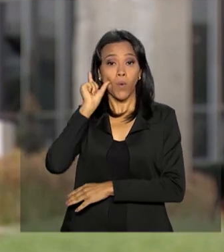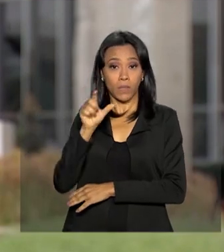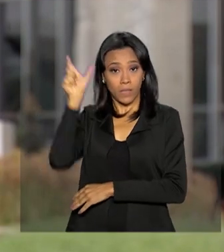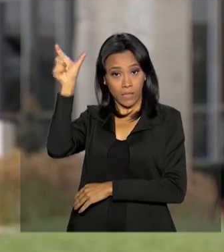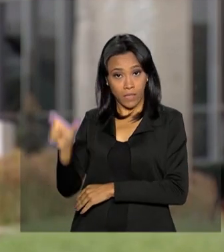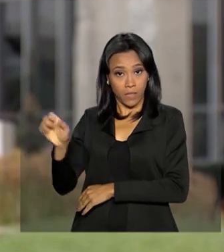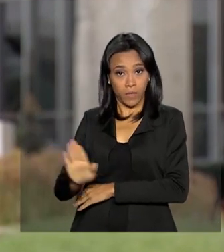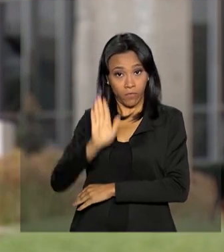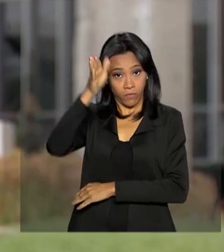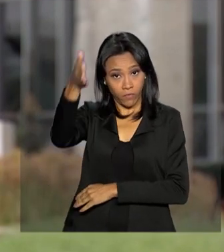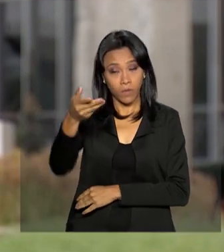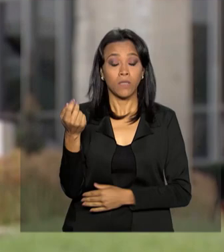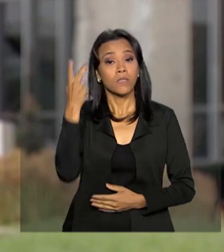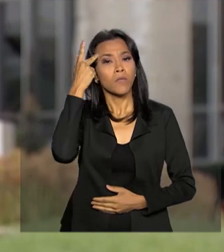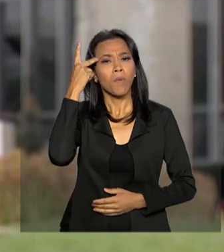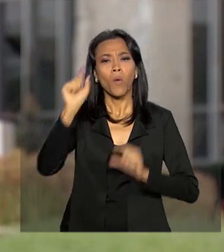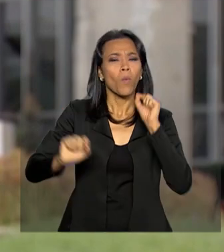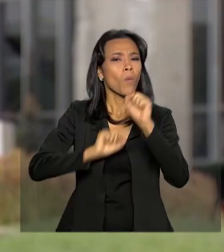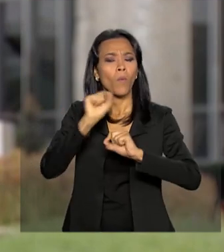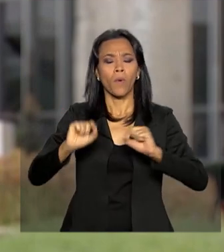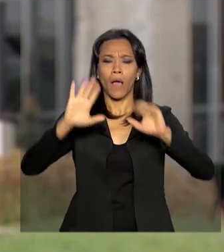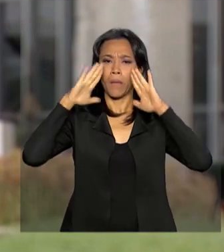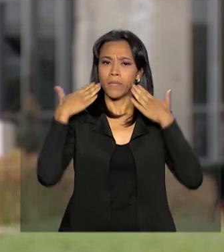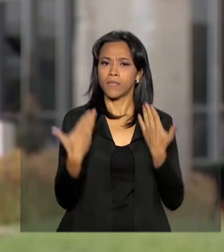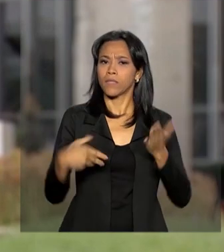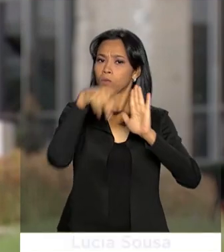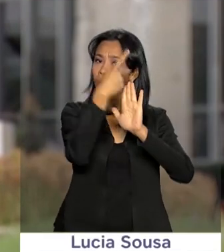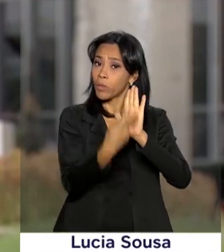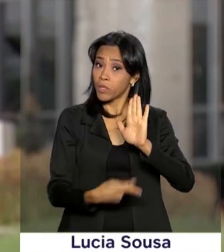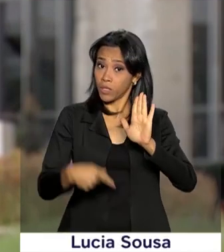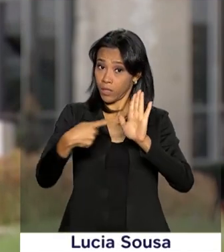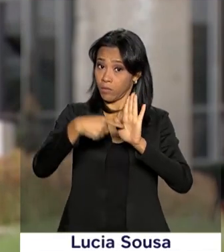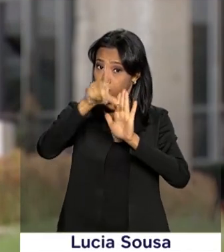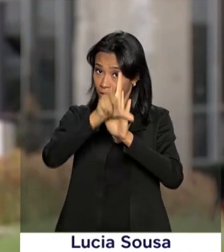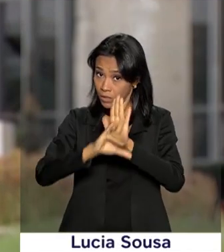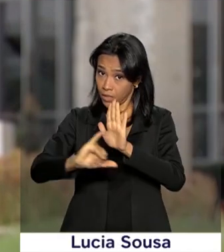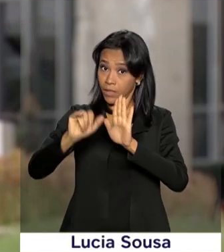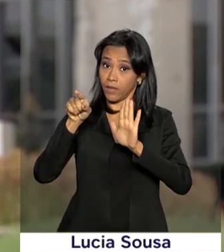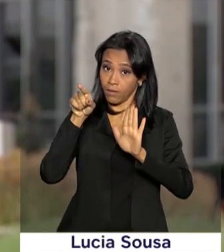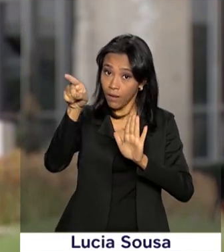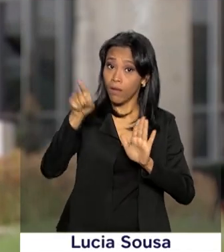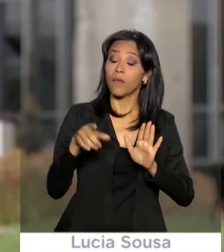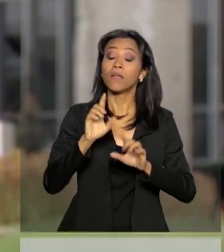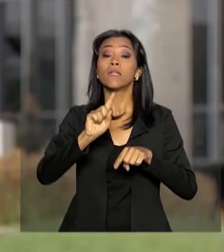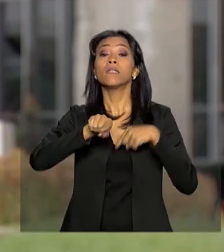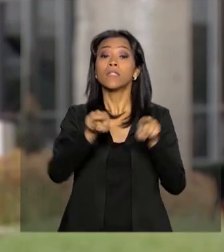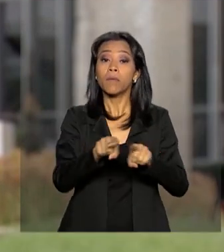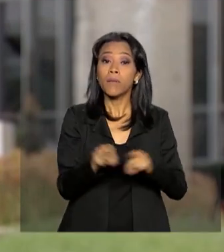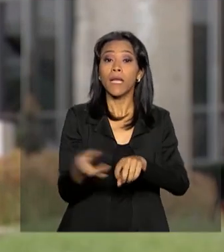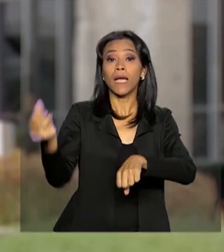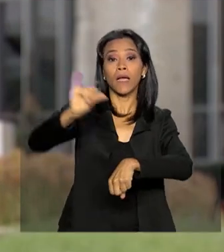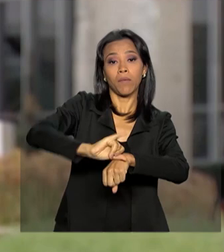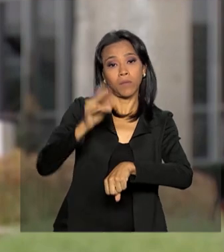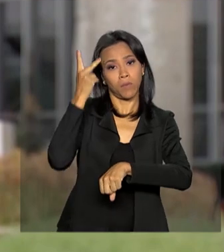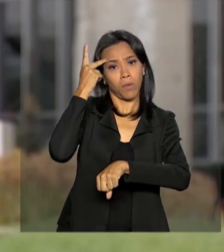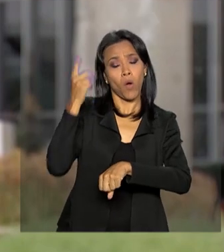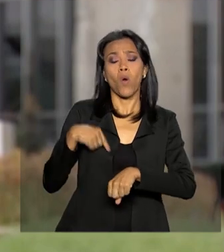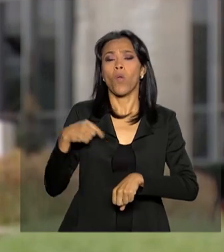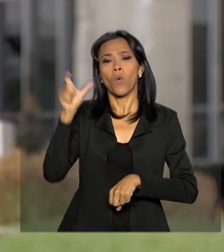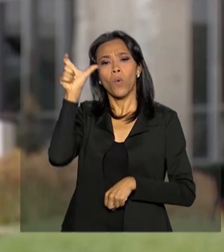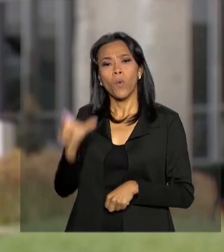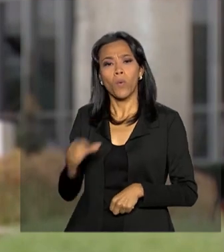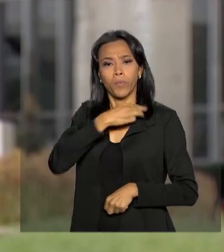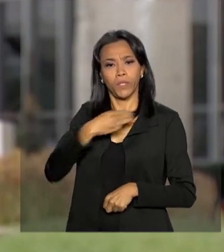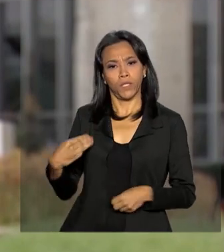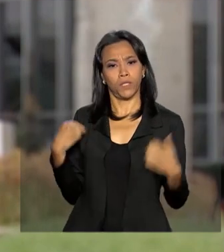Paulo, onde apresentou o projeto de lei anticrime a advogados. E lá na capital paulista, Sérgio Moro afirmou que o projeto de